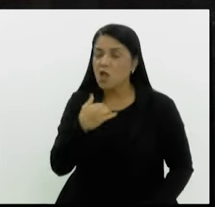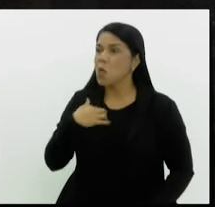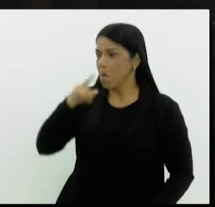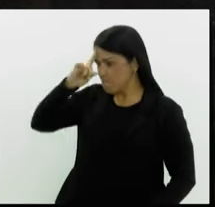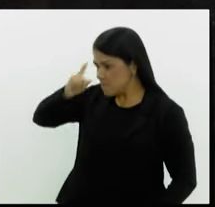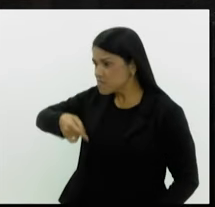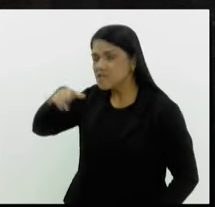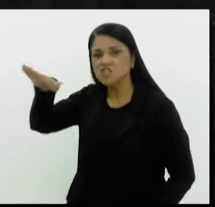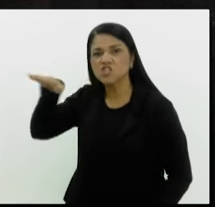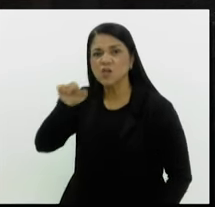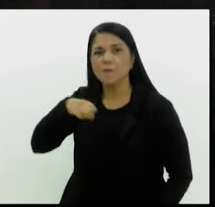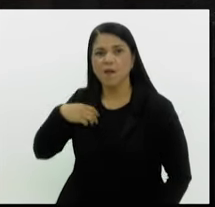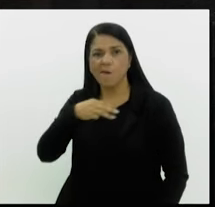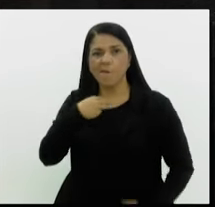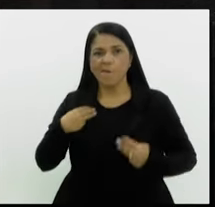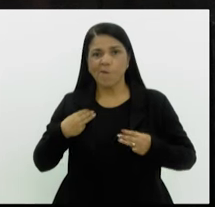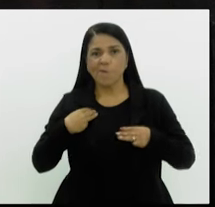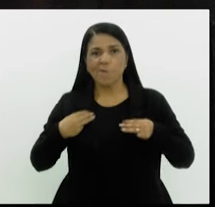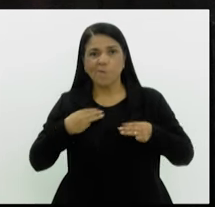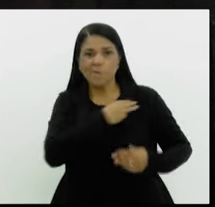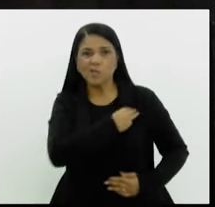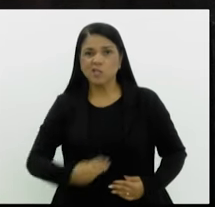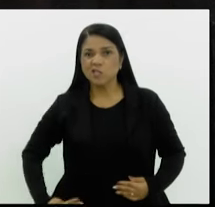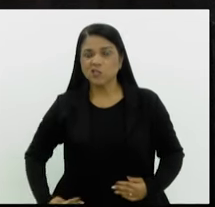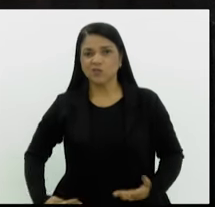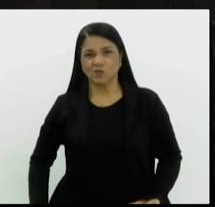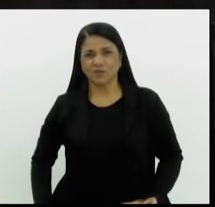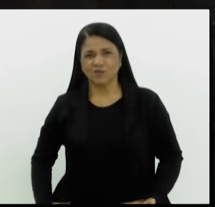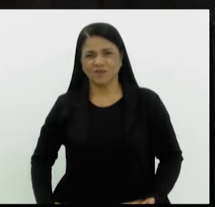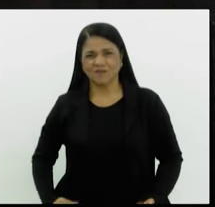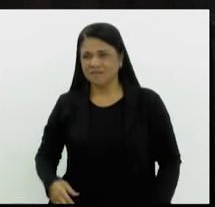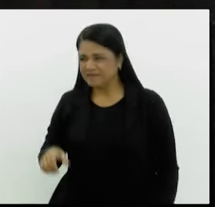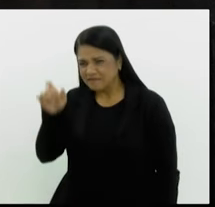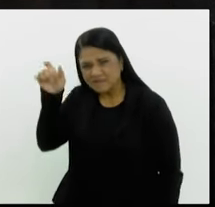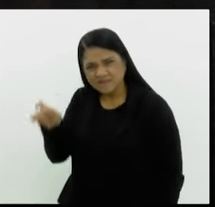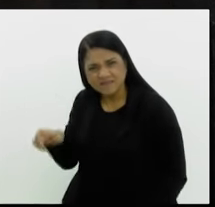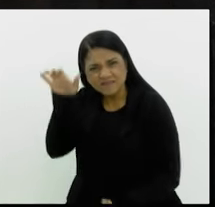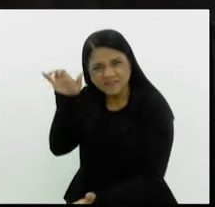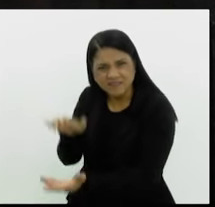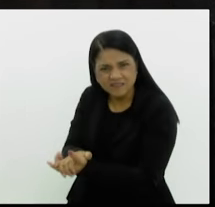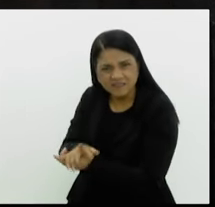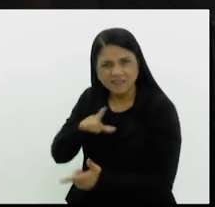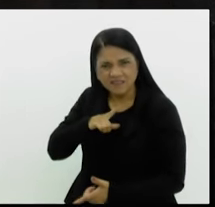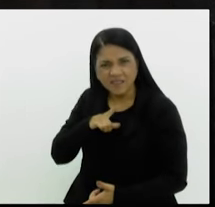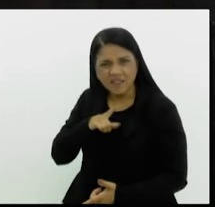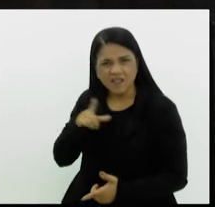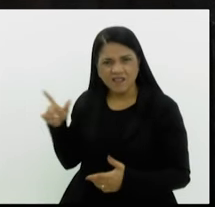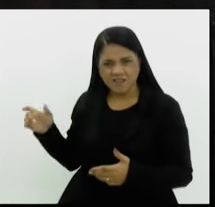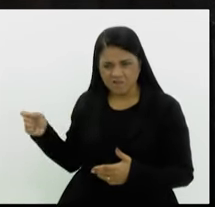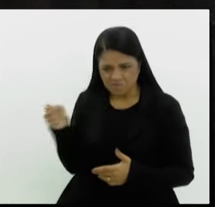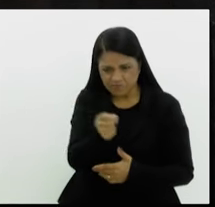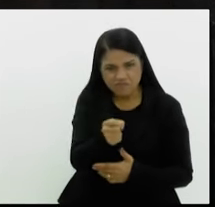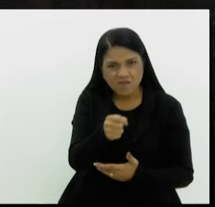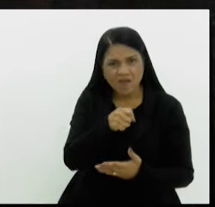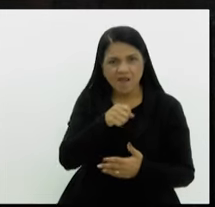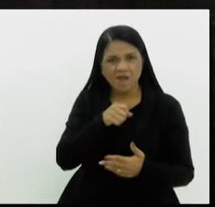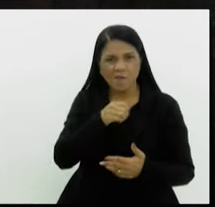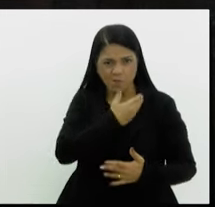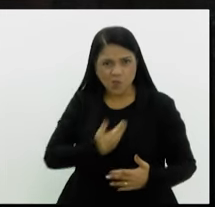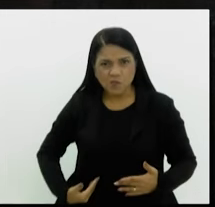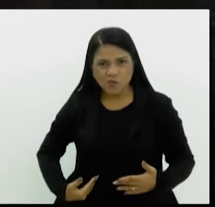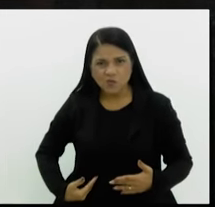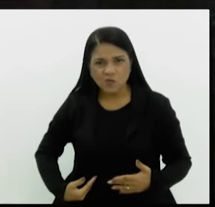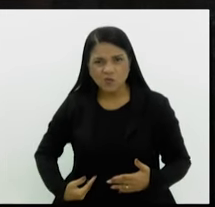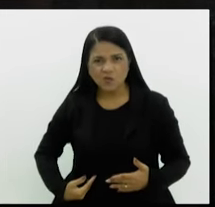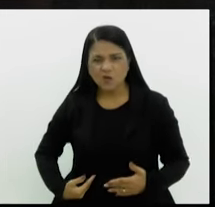chamar, ela não ocupa um cargo público, nada, absolutamente nada. Eu mandei chamar